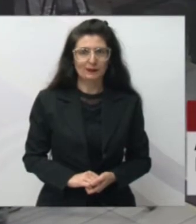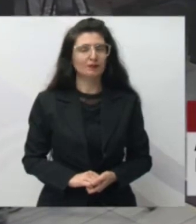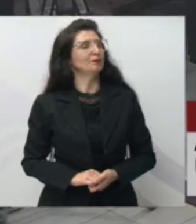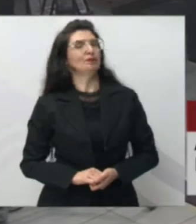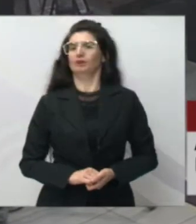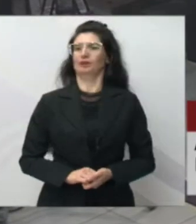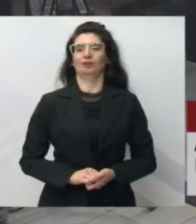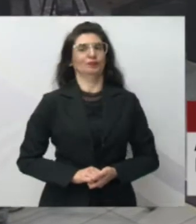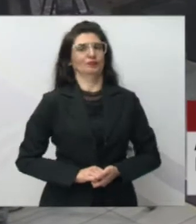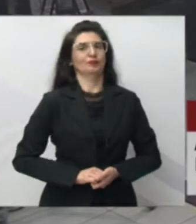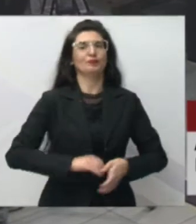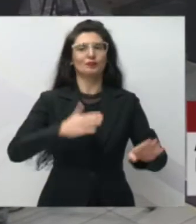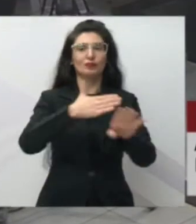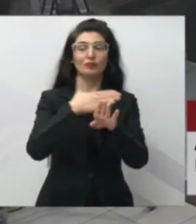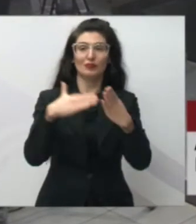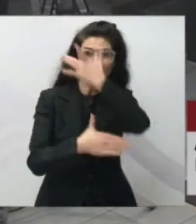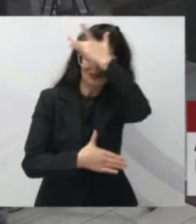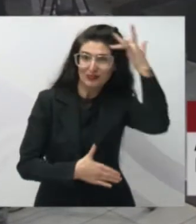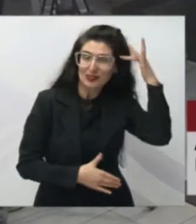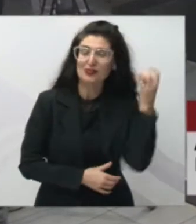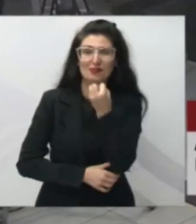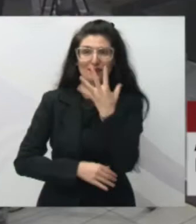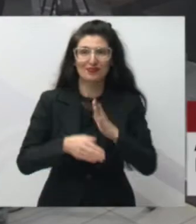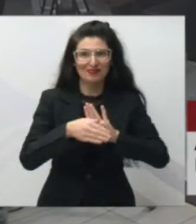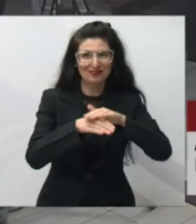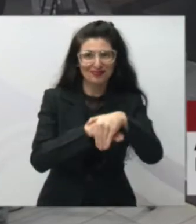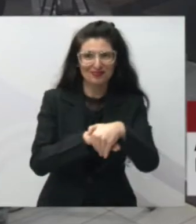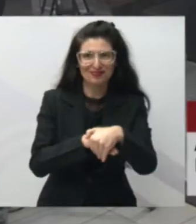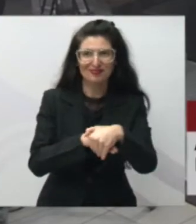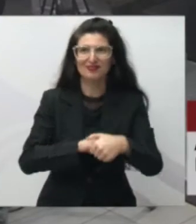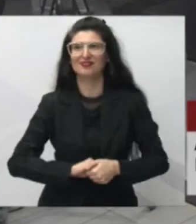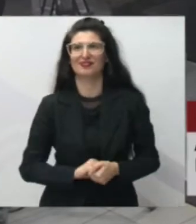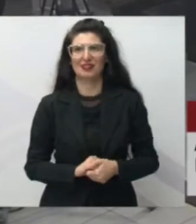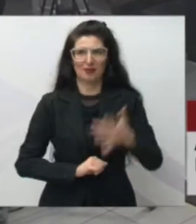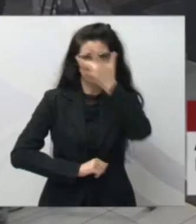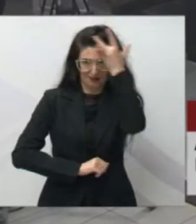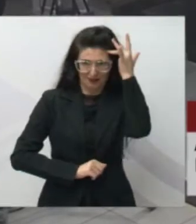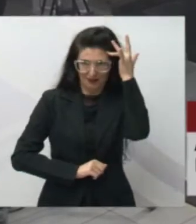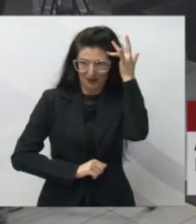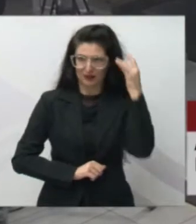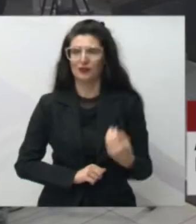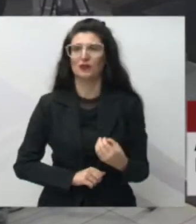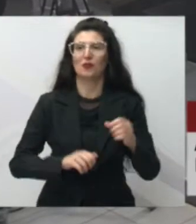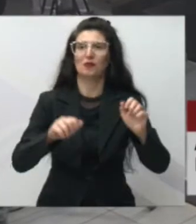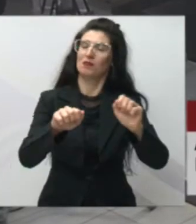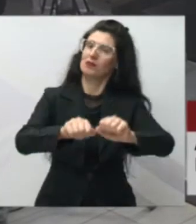Senhoras e senhores, boa noite. Boa noite, membros da mesa.